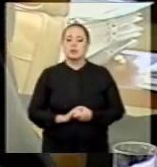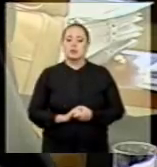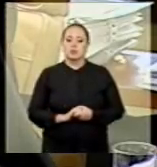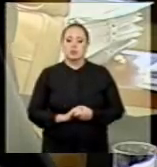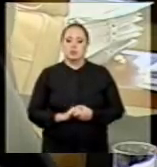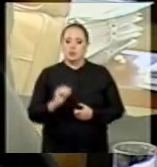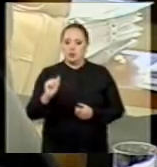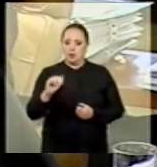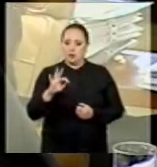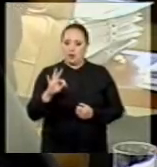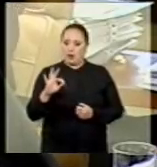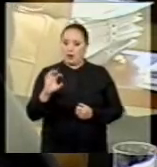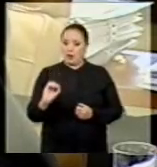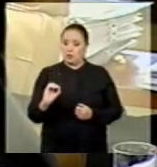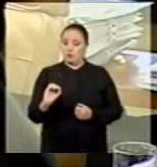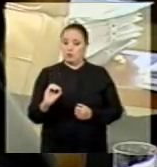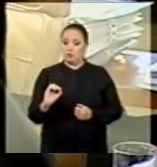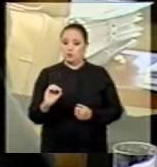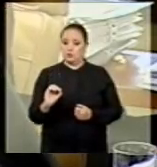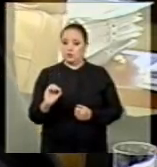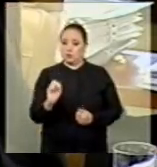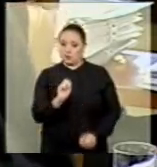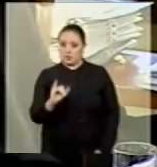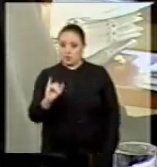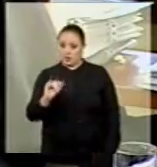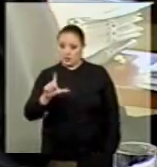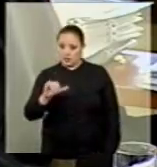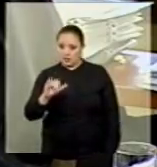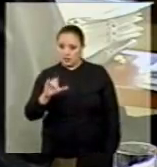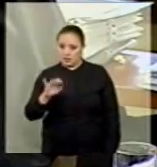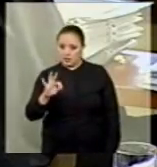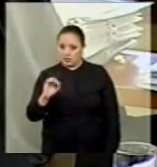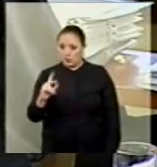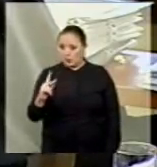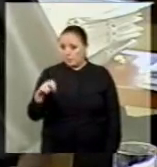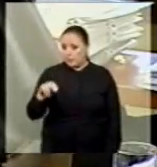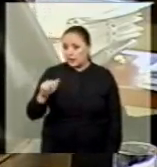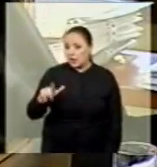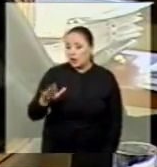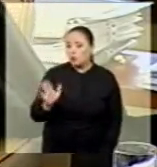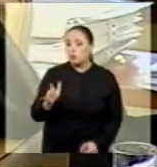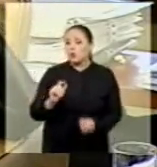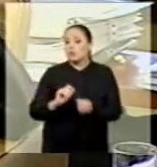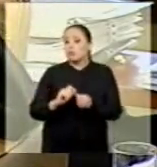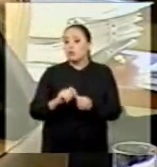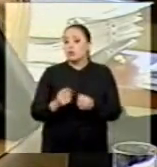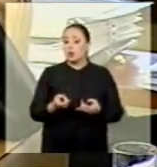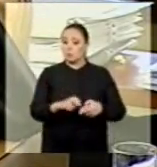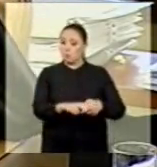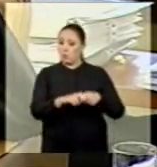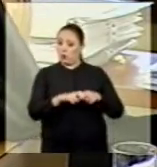ato tido como ilícito penal foi praticado em razão da